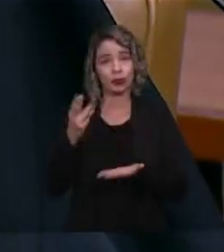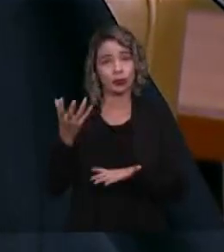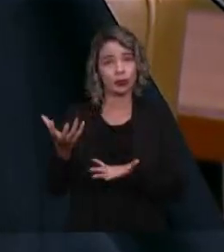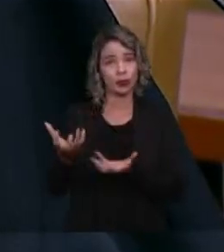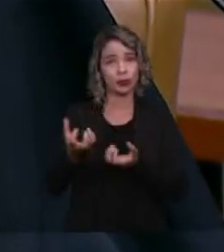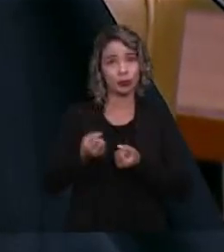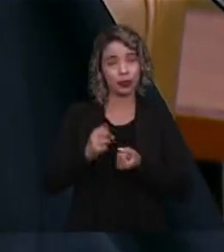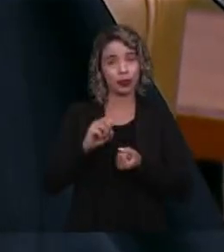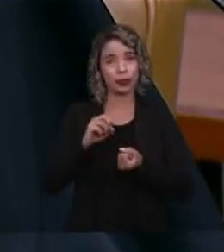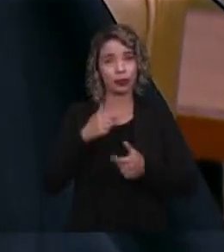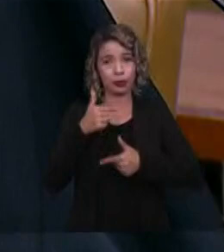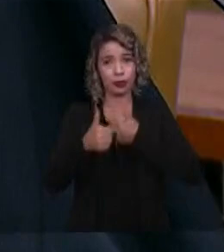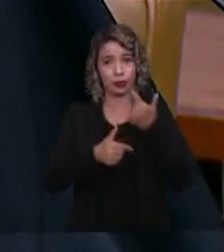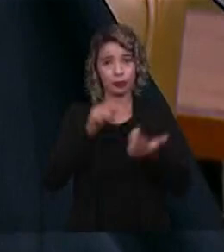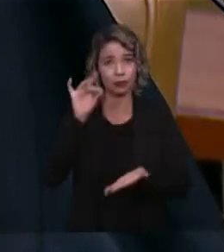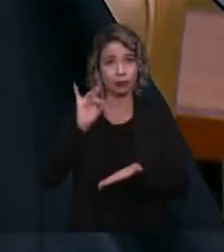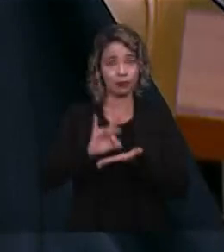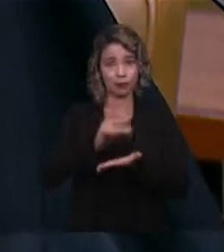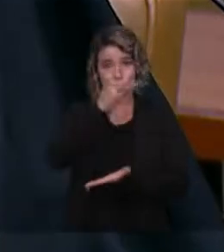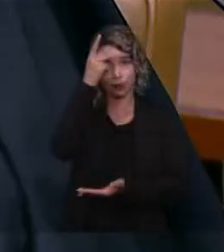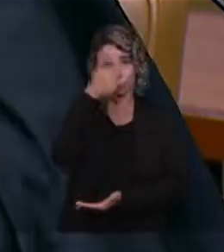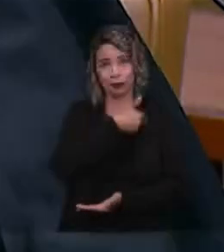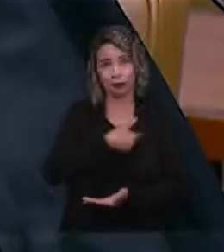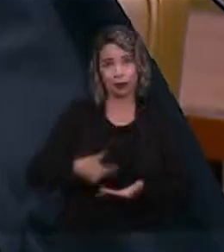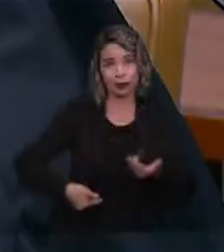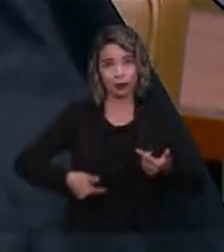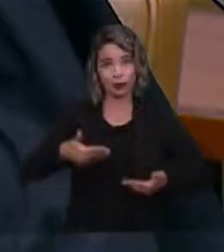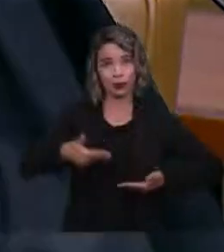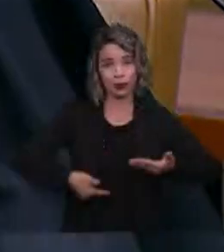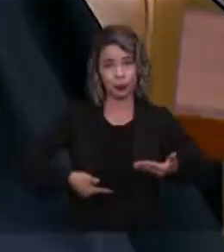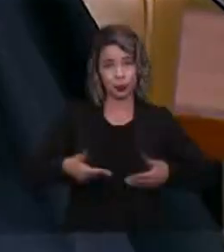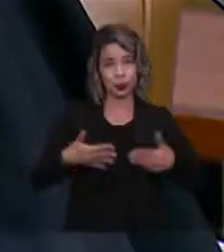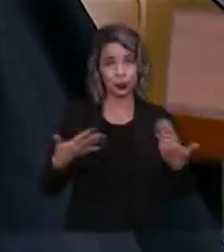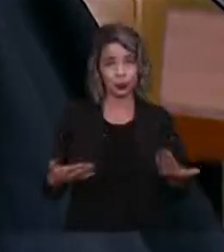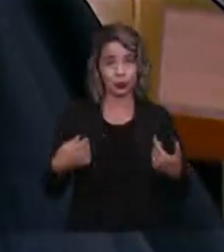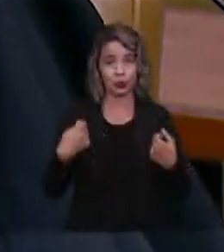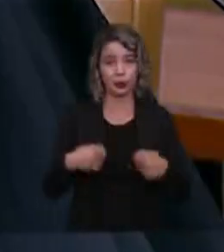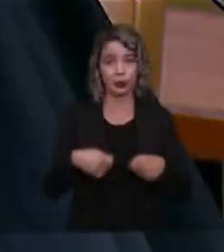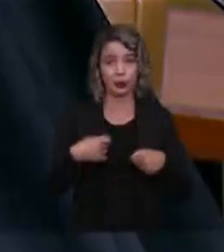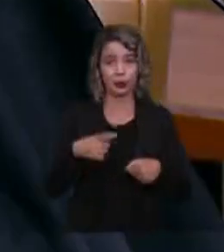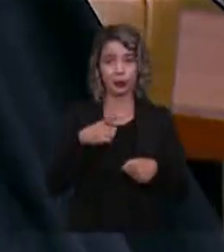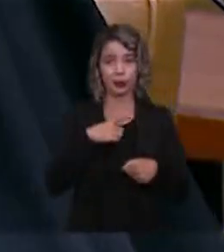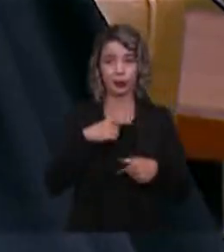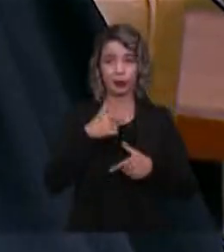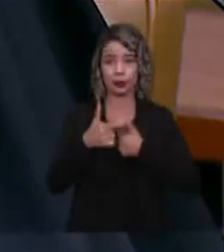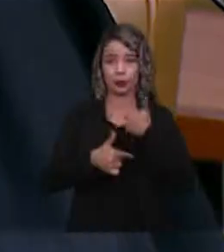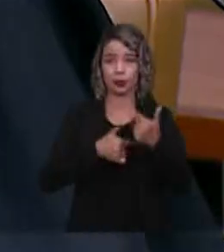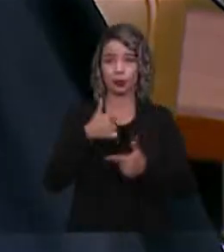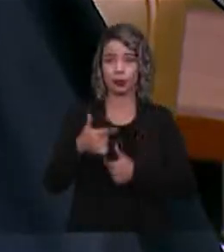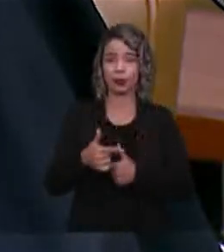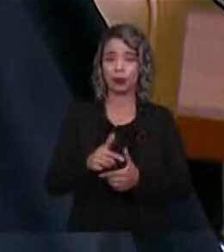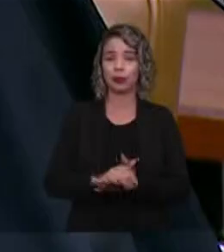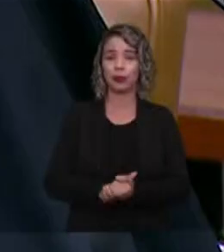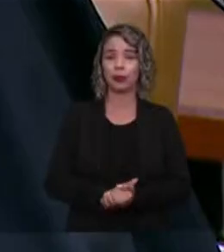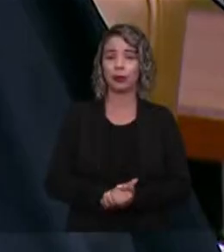agente público. É necessário ainda que a atuação constitua